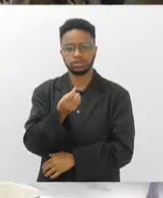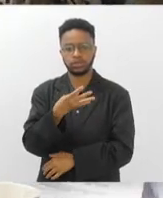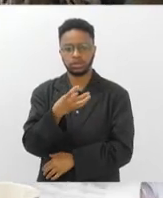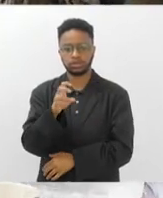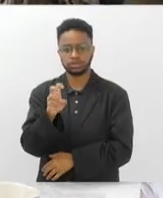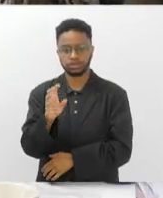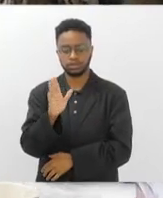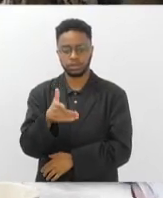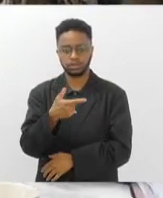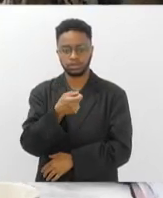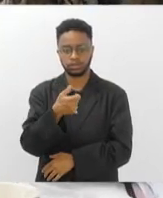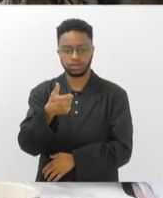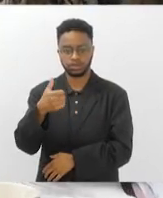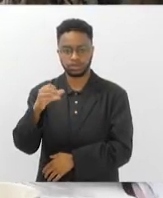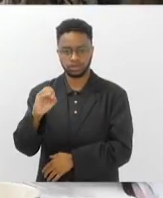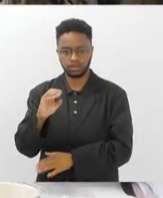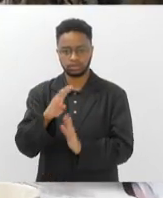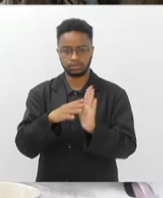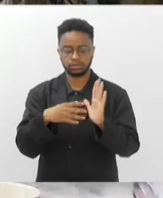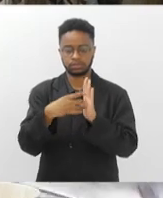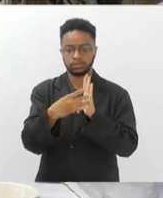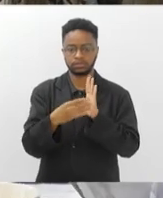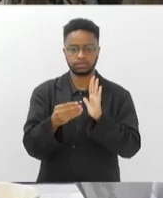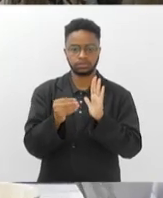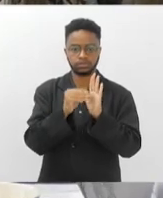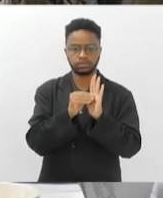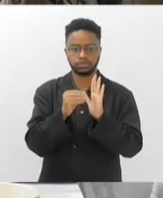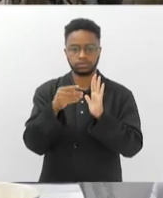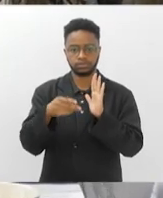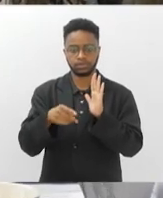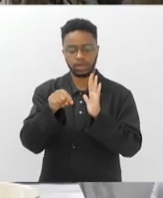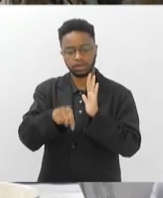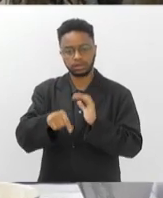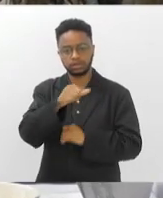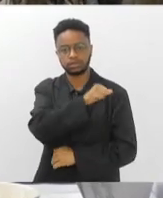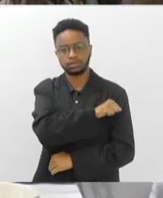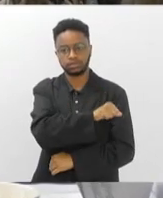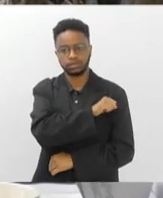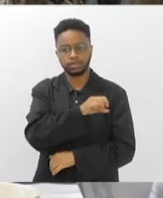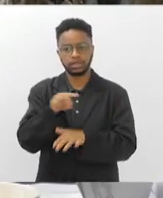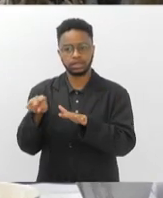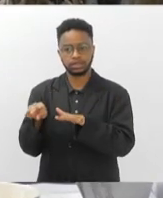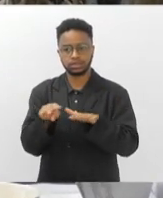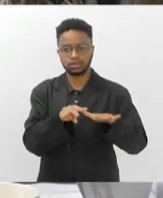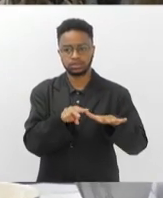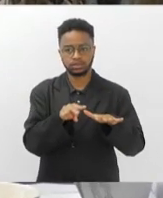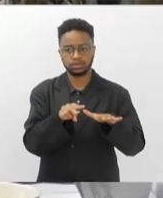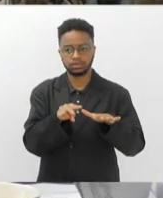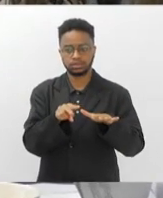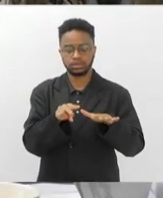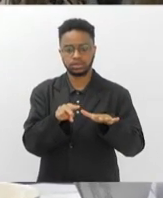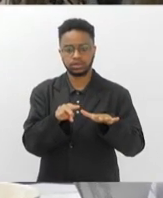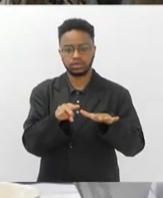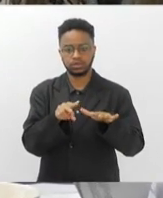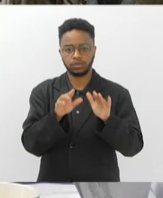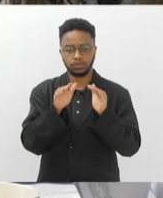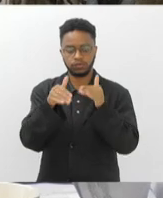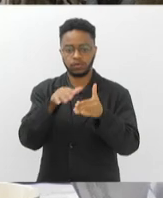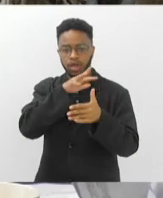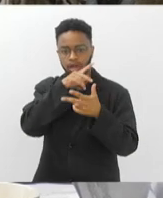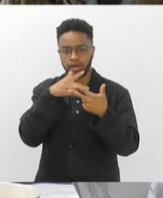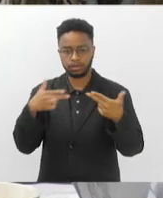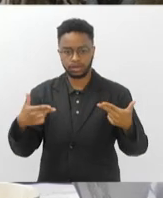janeiro de 2010, para incluir no calendário oficial do Estado do Rio de Janeiro a instituição da semana Eu Freio para os Animais e da